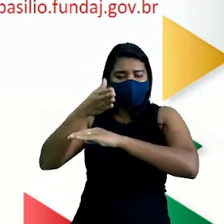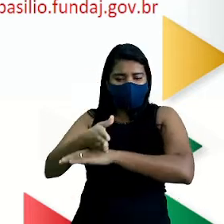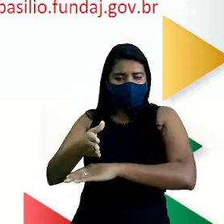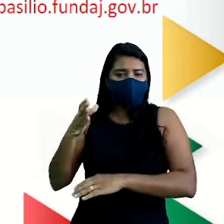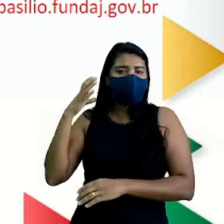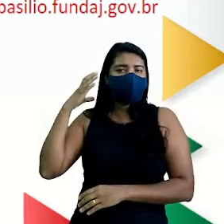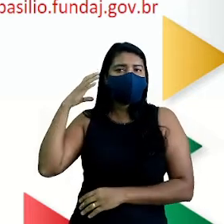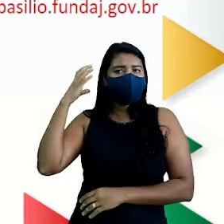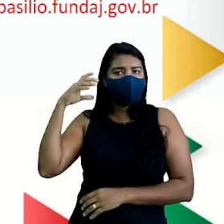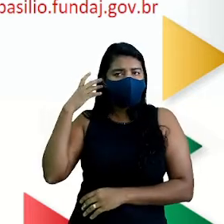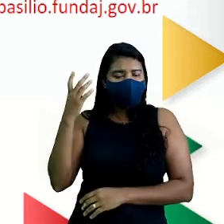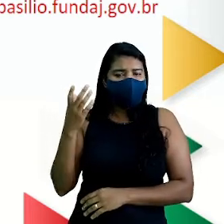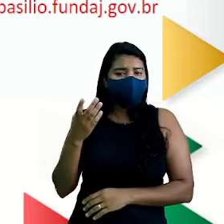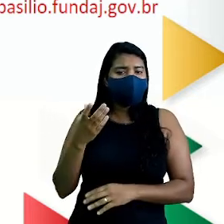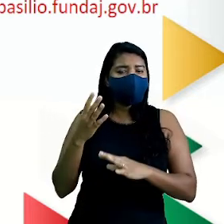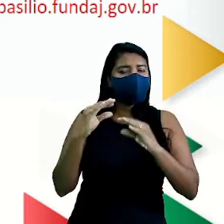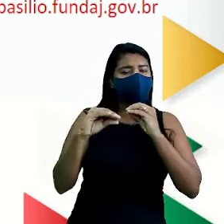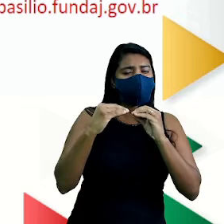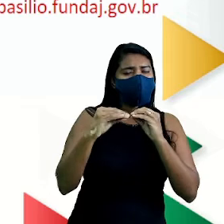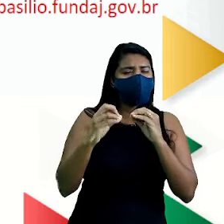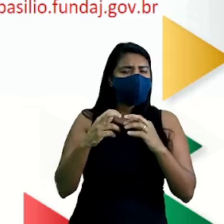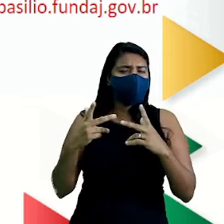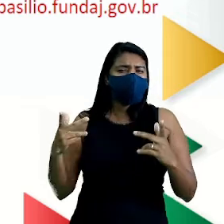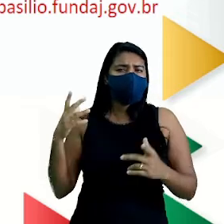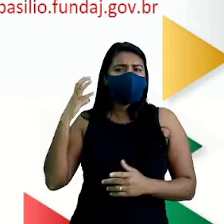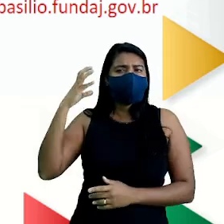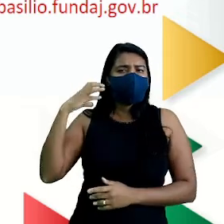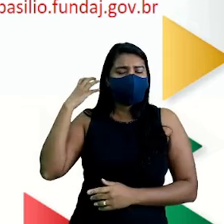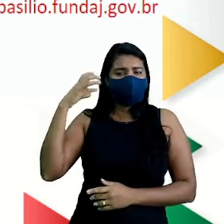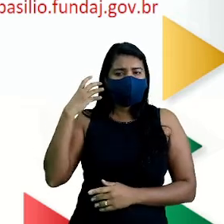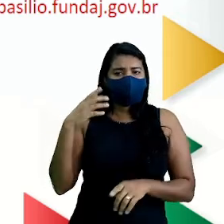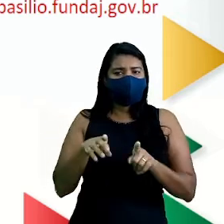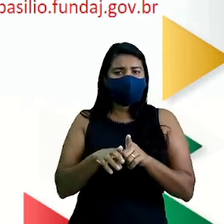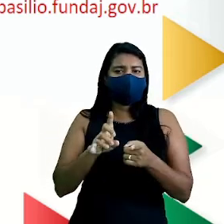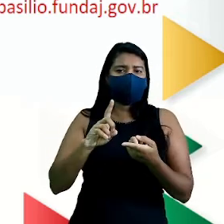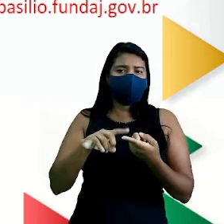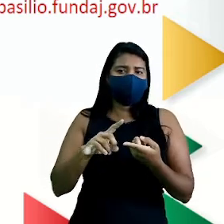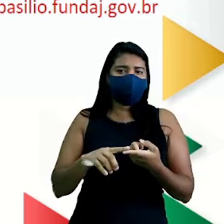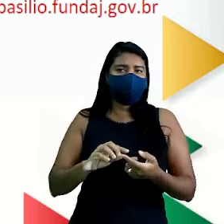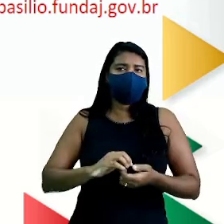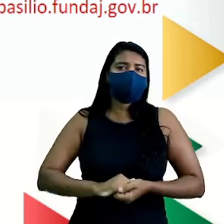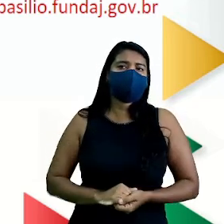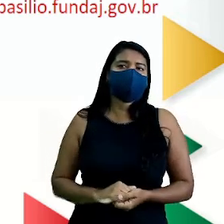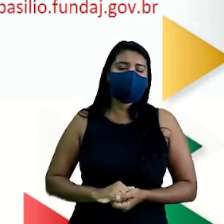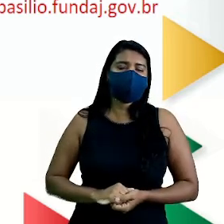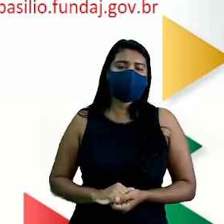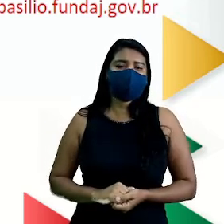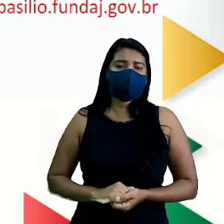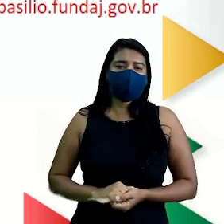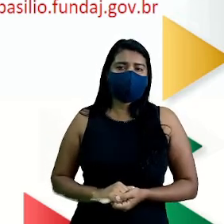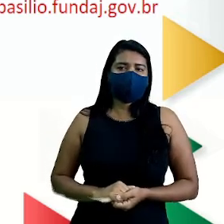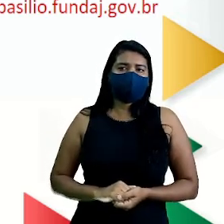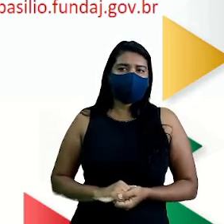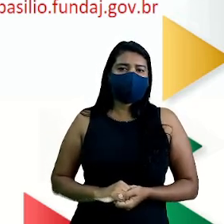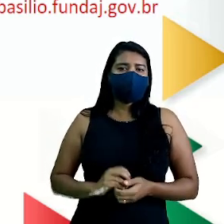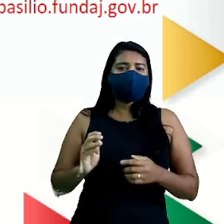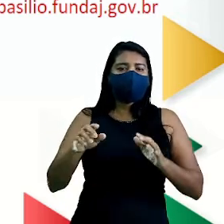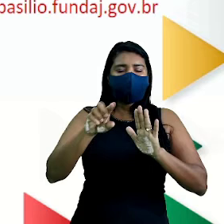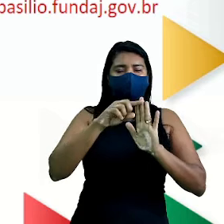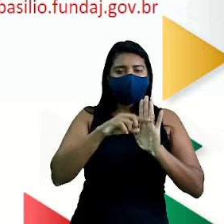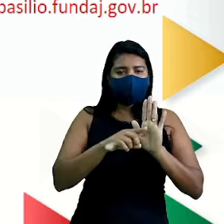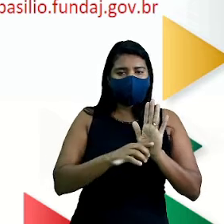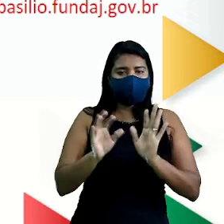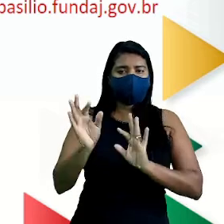ouvir. Tinham telenovelas, tinham várias radionovelas, aliás, né? E uma dessas programações que eles colocaram na grade foi